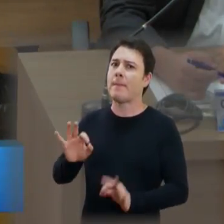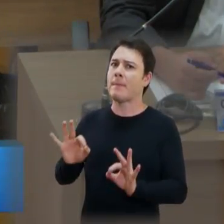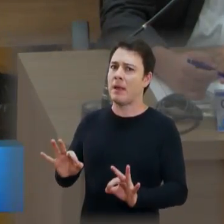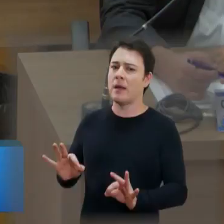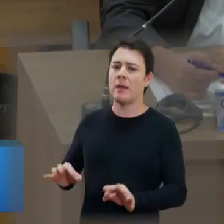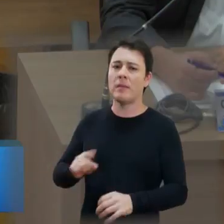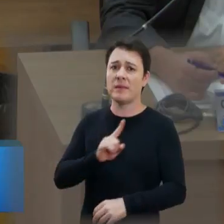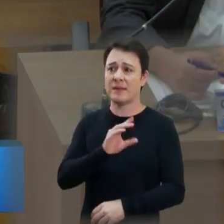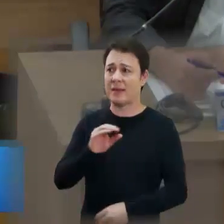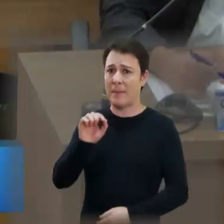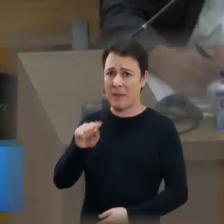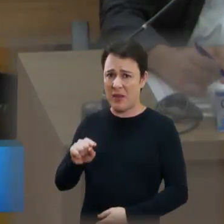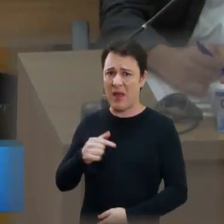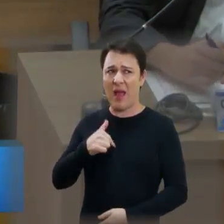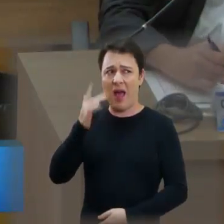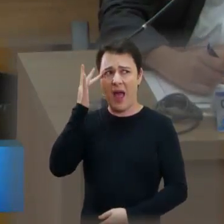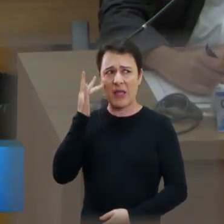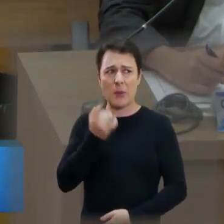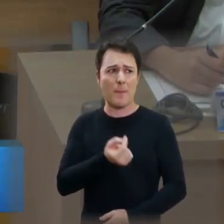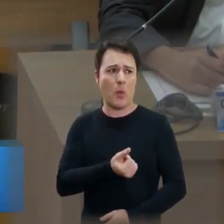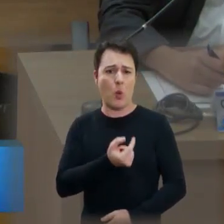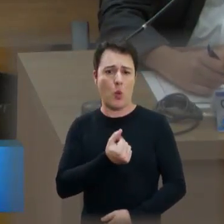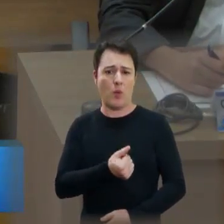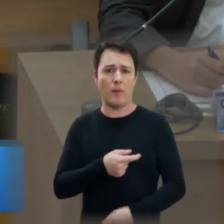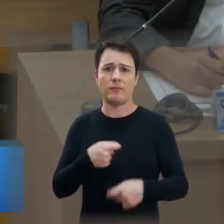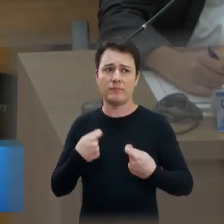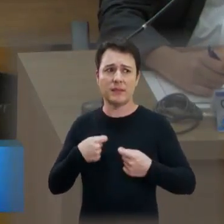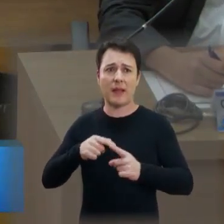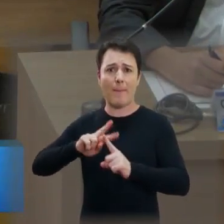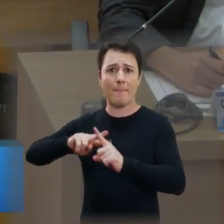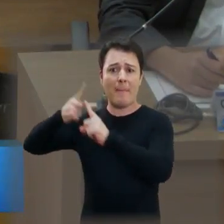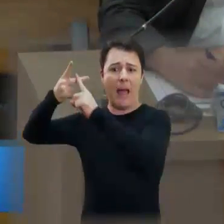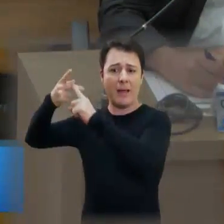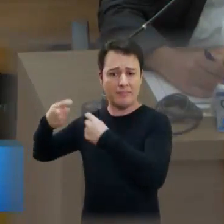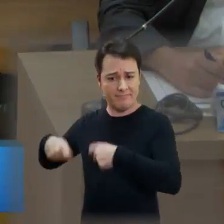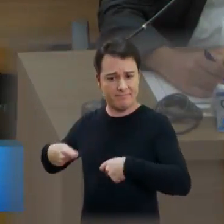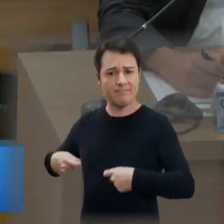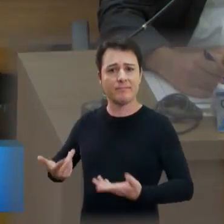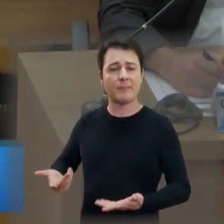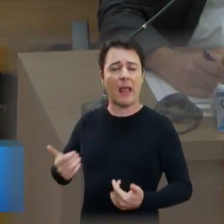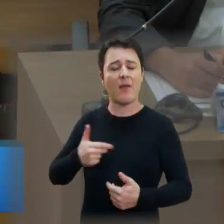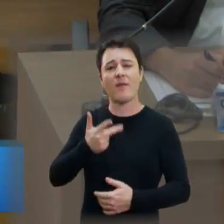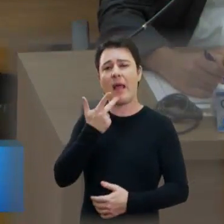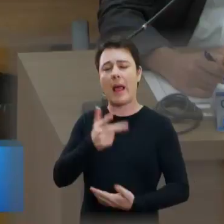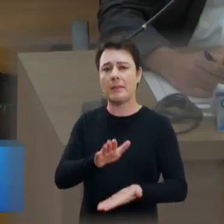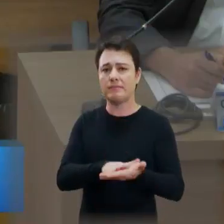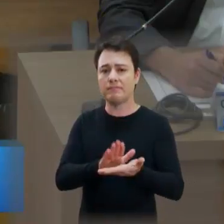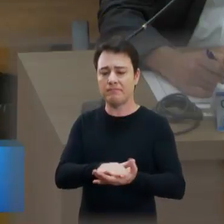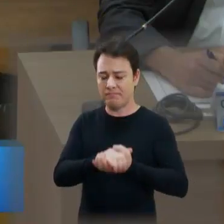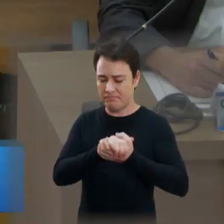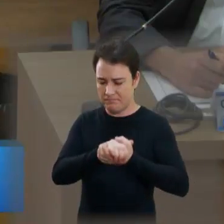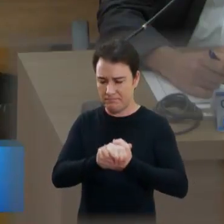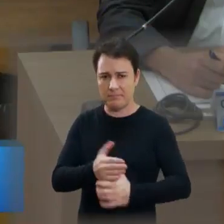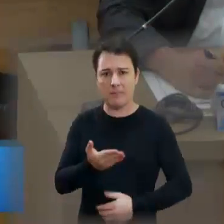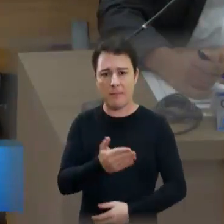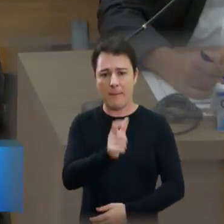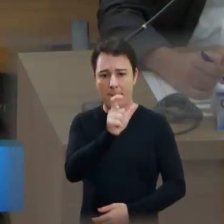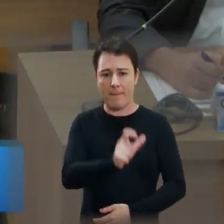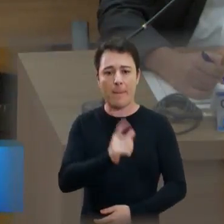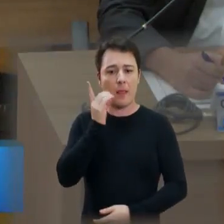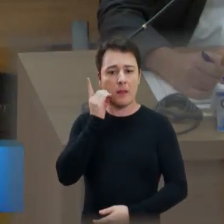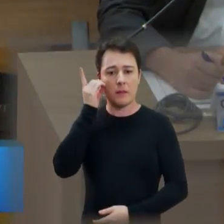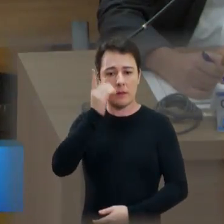100 mil, eu acho até pouco, merecia até mais. Eu quero cumprimentar aí a deputada